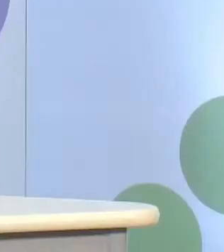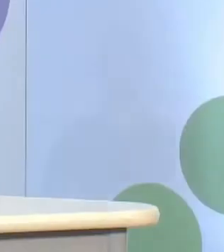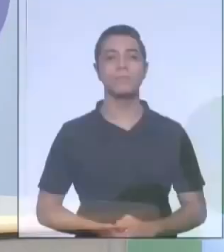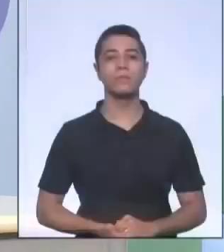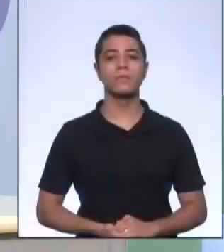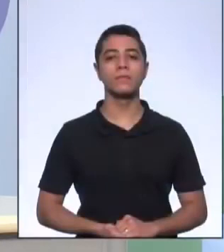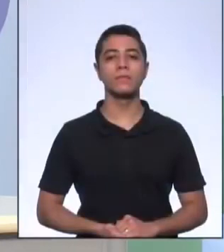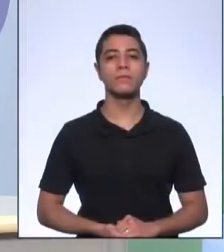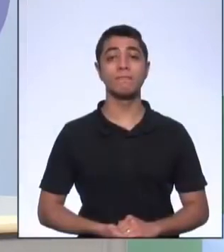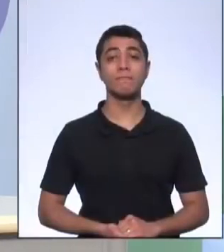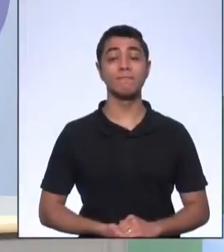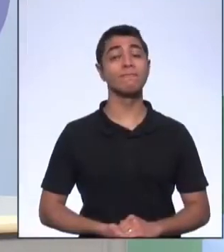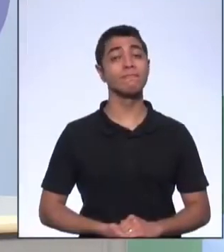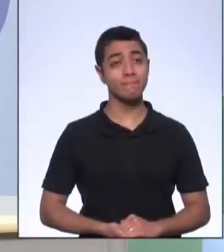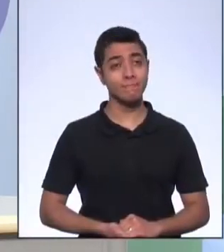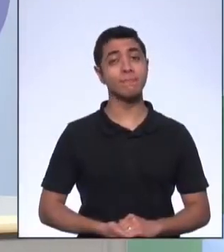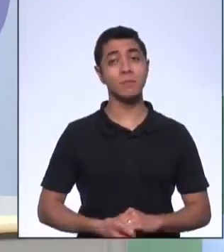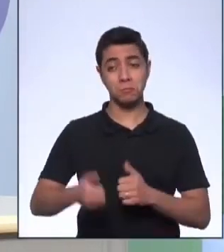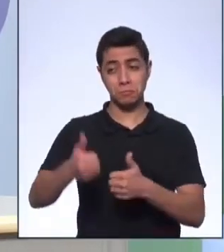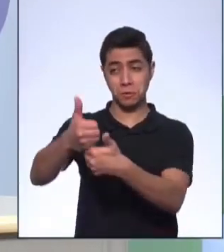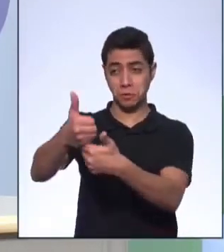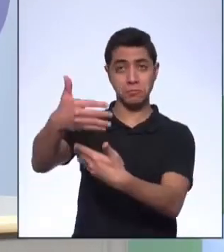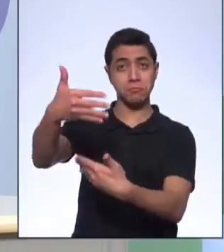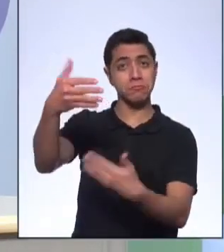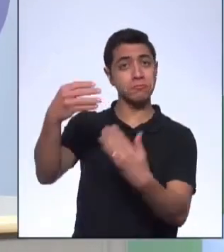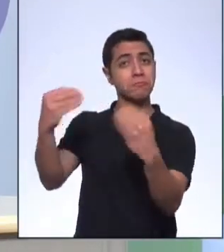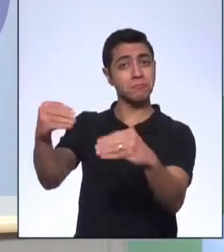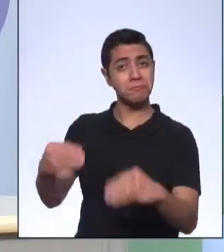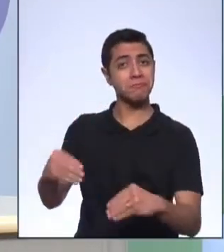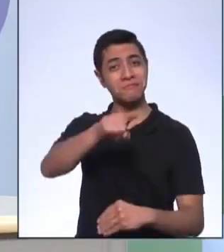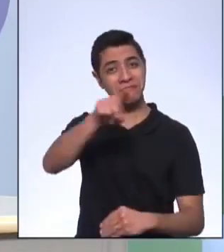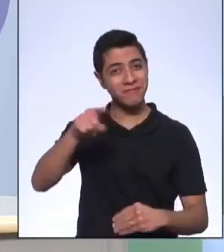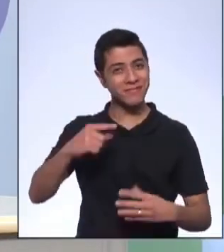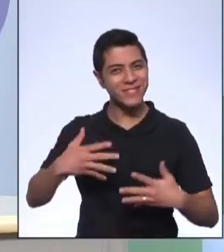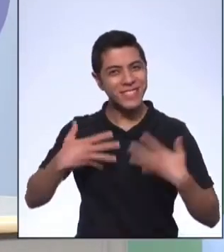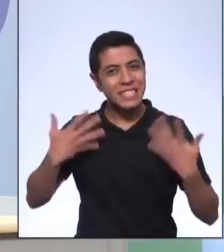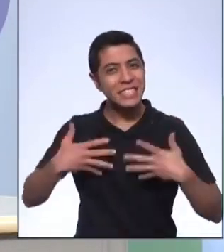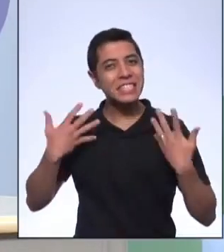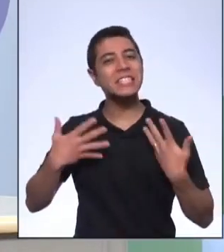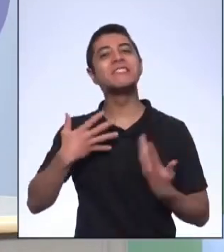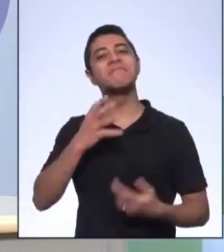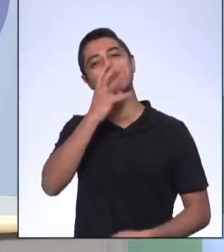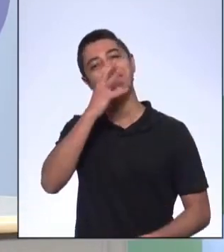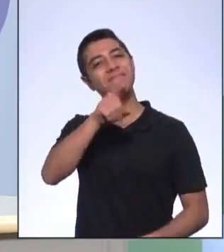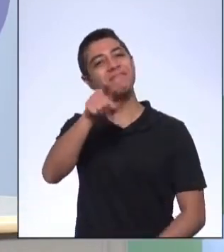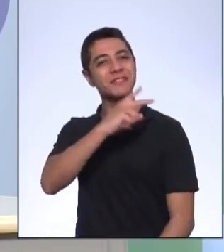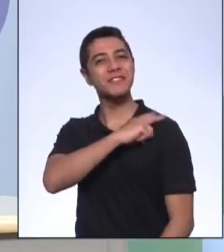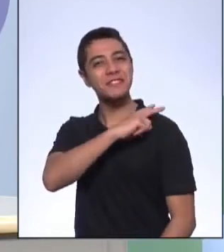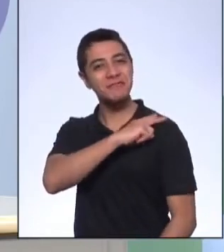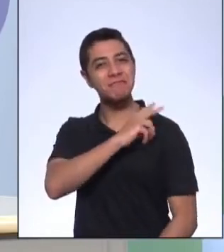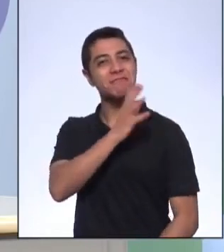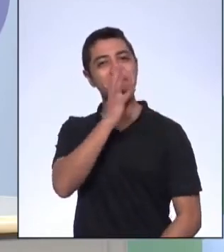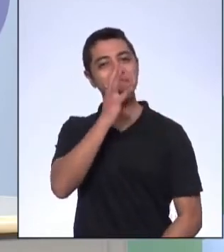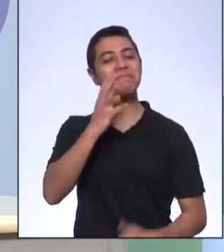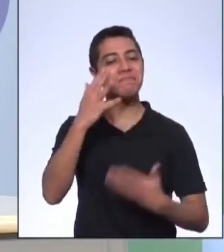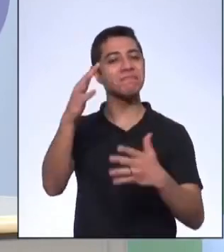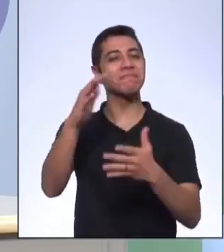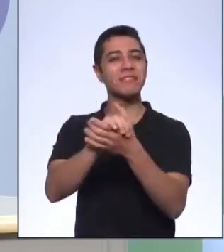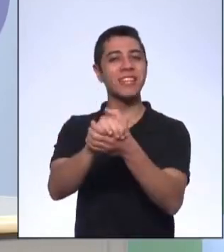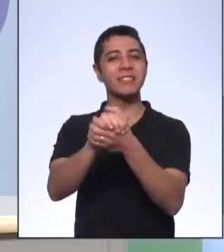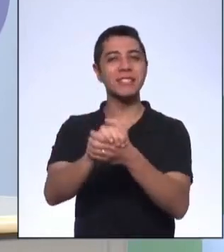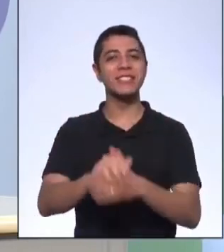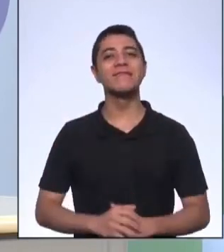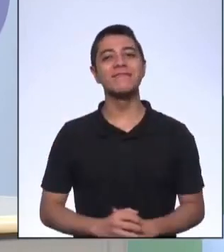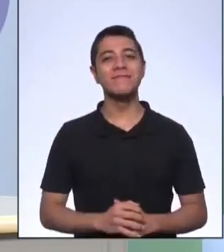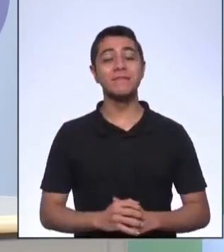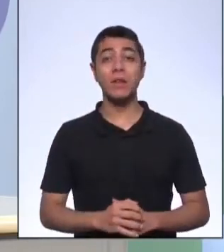E o pessoal no chat aí super animado. Gente, essa galera da segunda série aqui tá incrível, hein, Aline? Ó, o Rafael falou